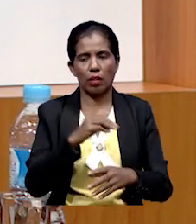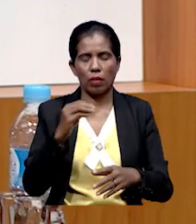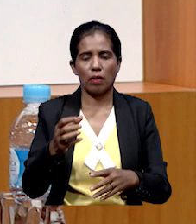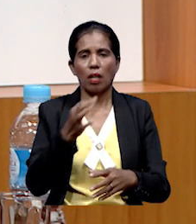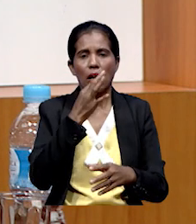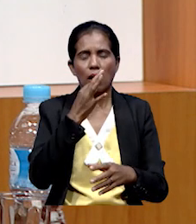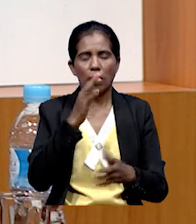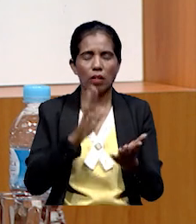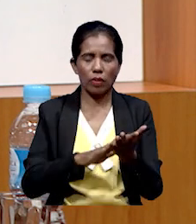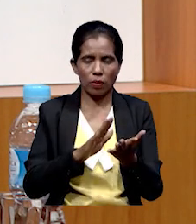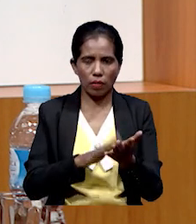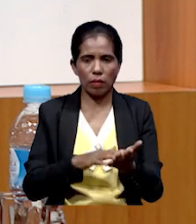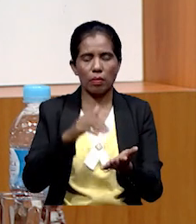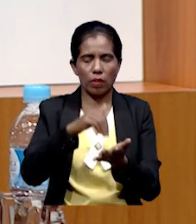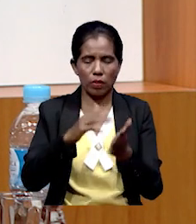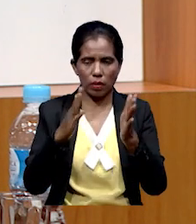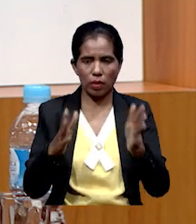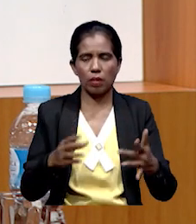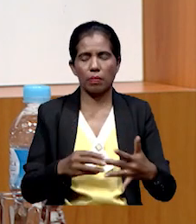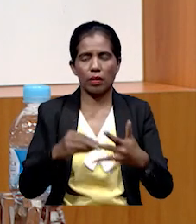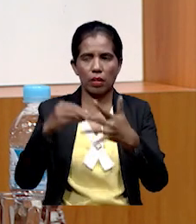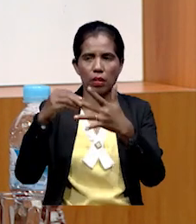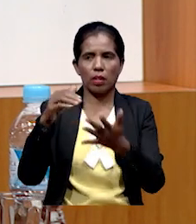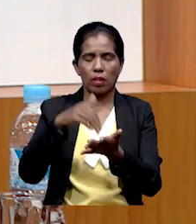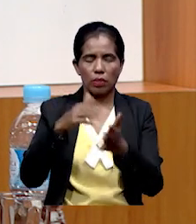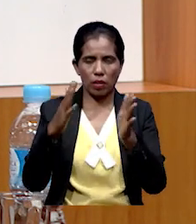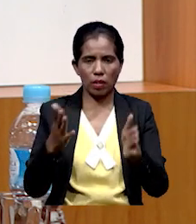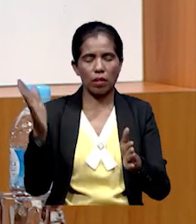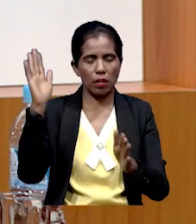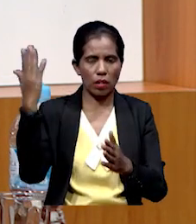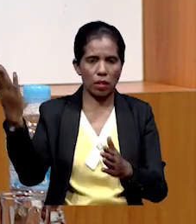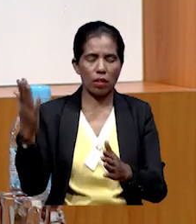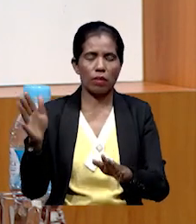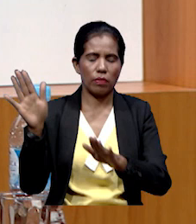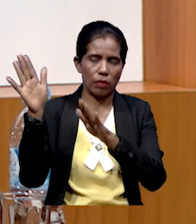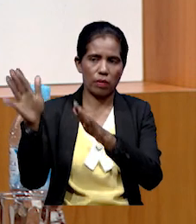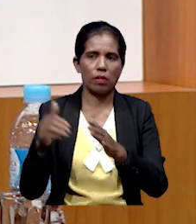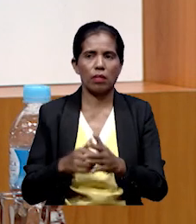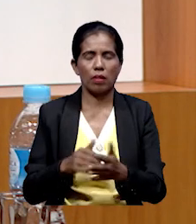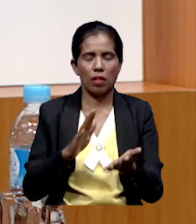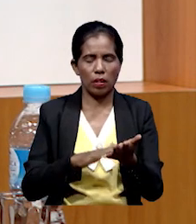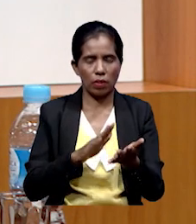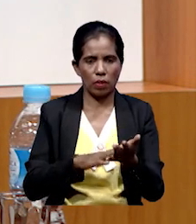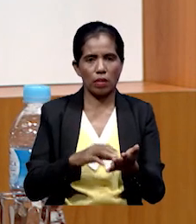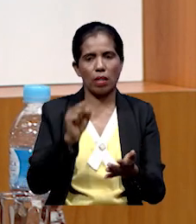escolar, para estudantes, especialmente para estudantes que irão na ensino primário,